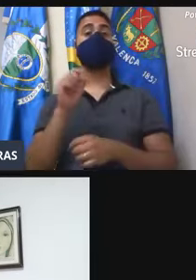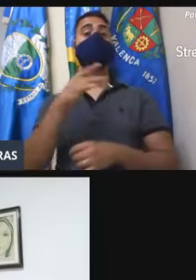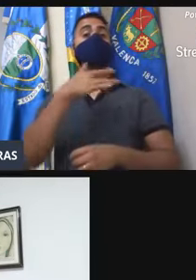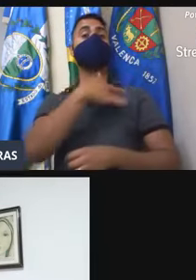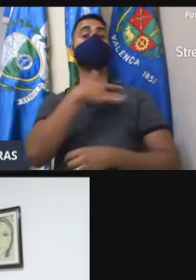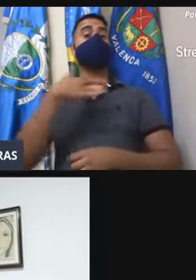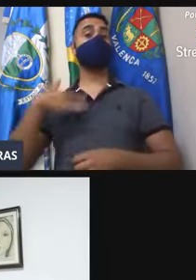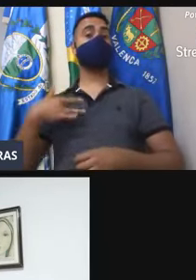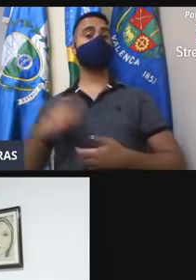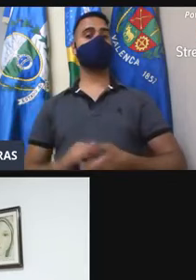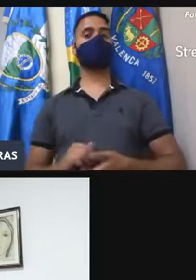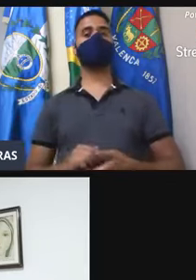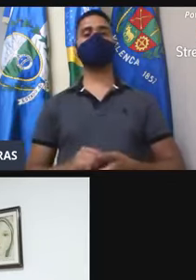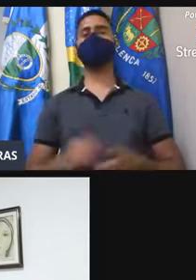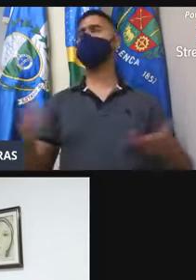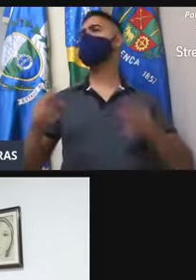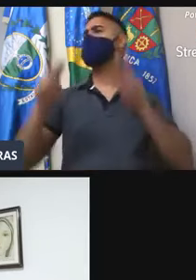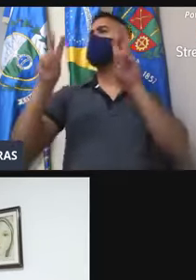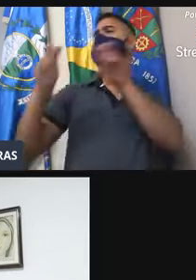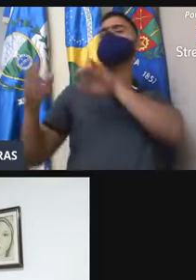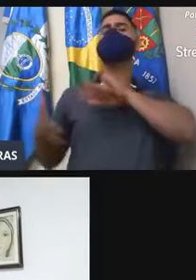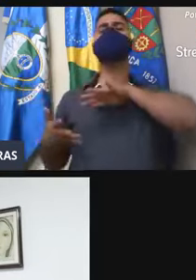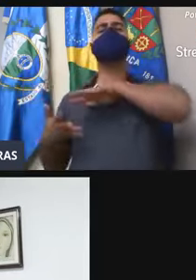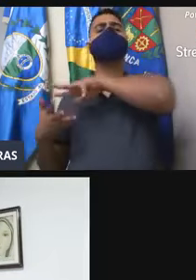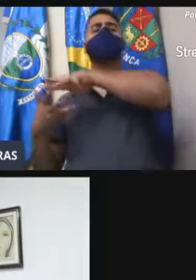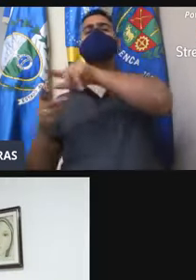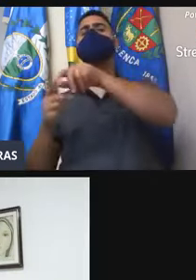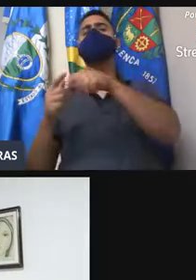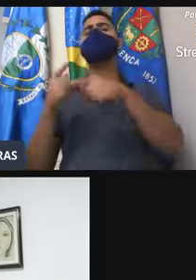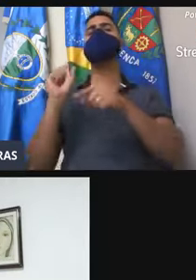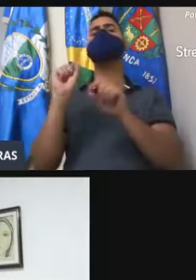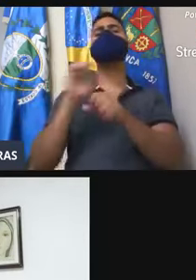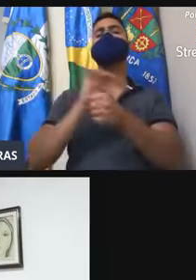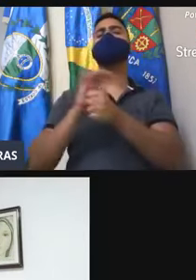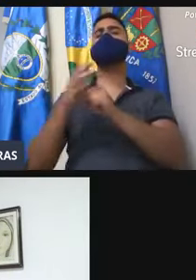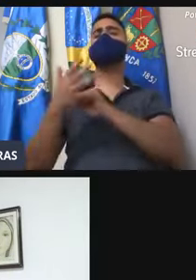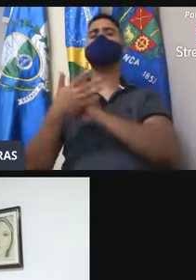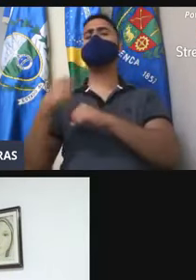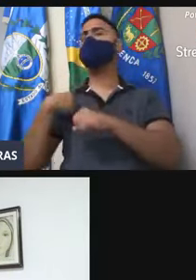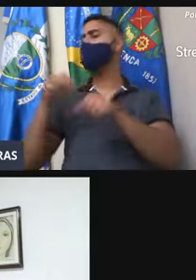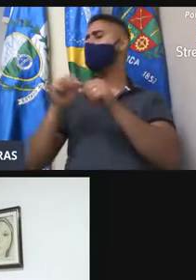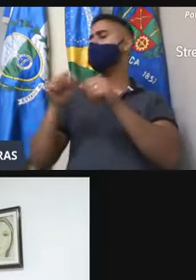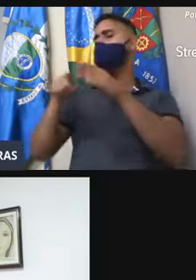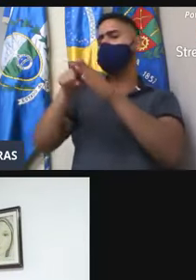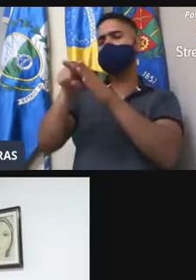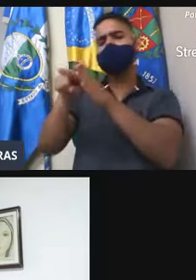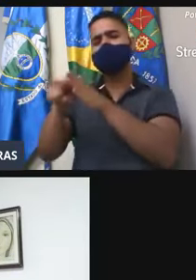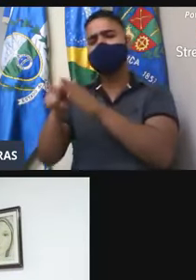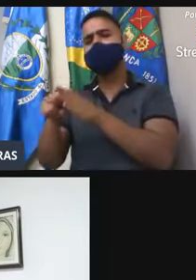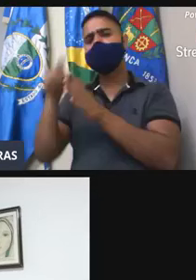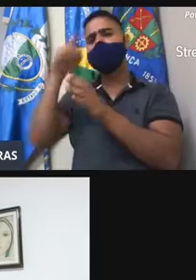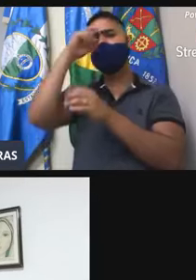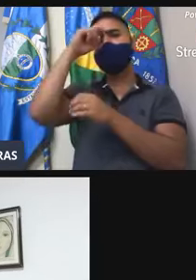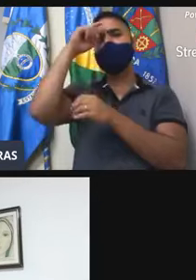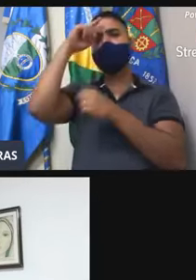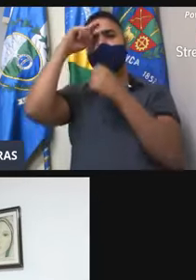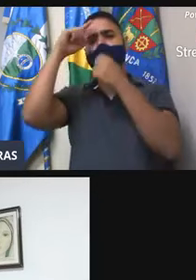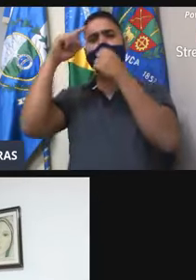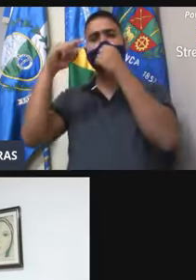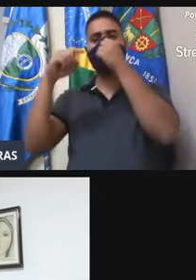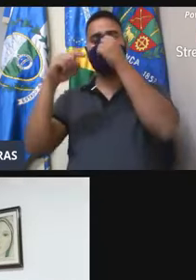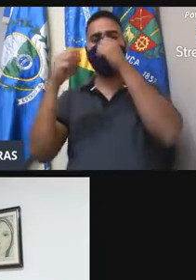Saúde hoje é tema mundial sobre essa pandemia, e eu fiz uma fiscalização no Hospital Universitário de